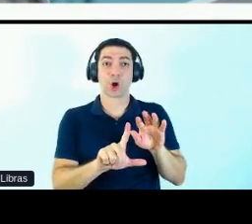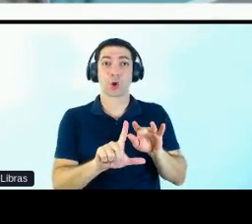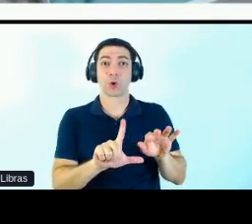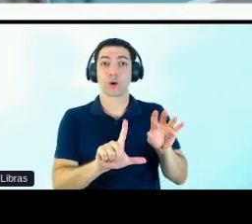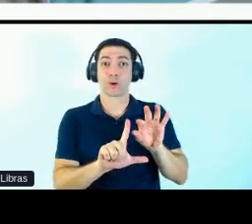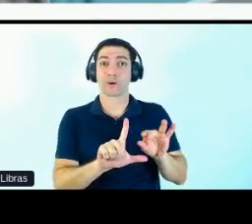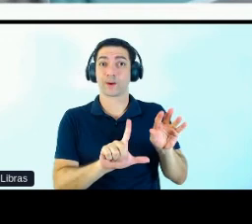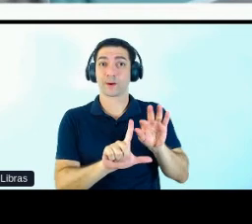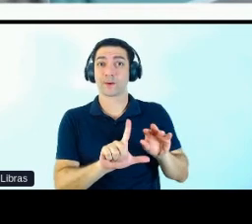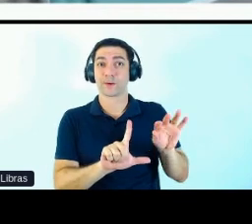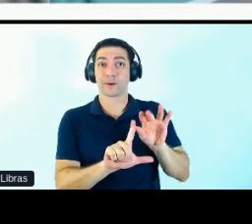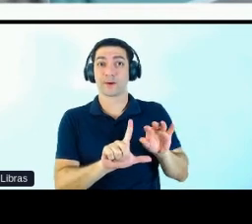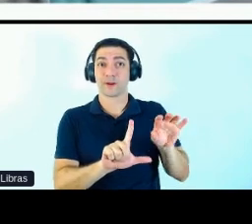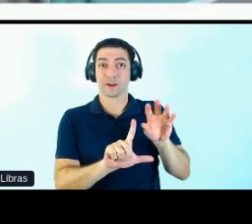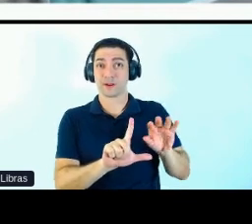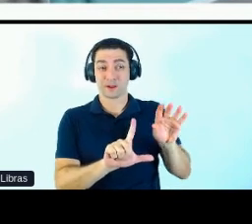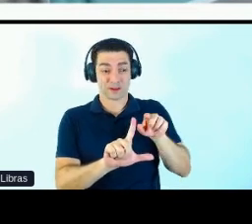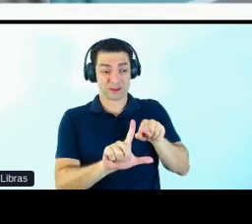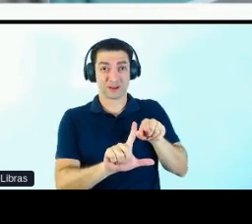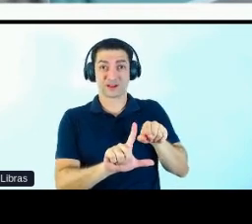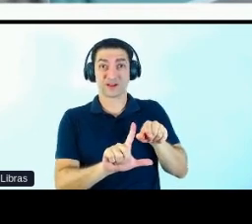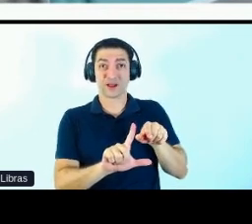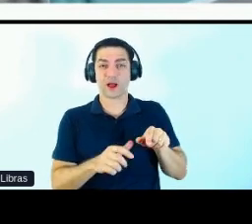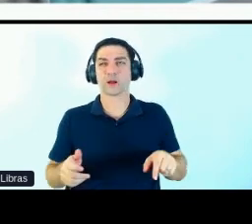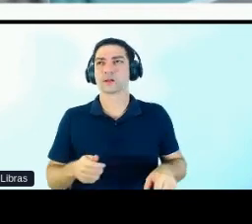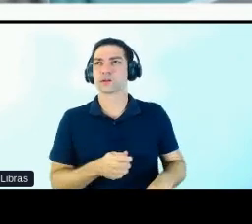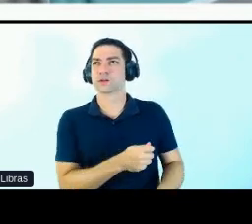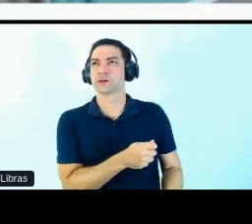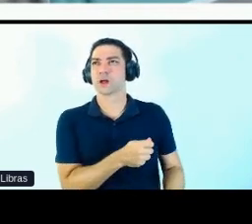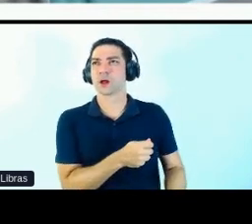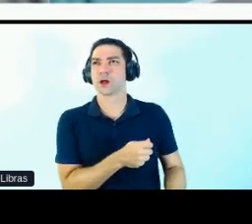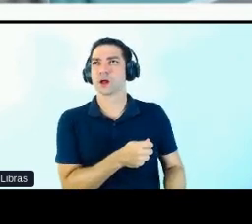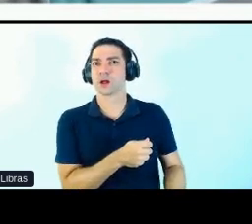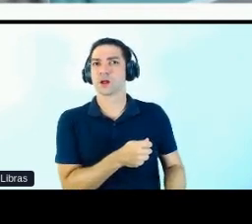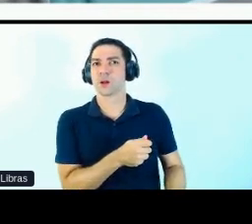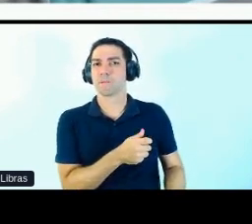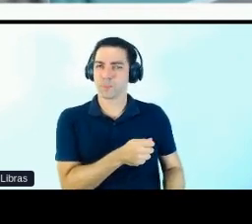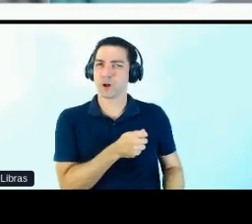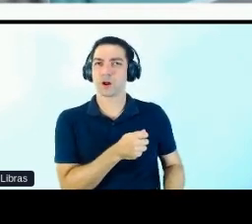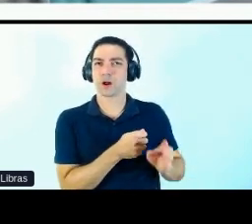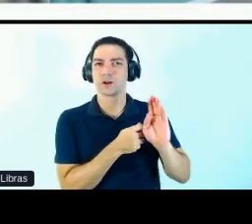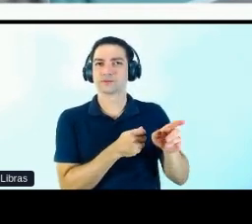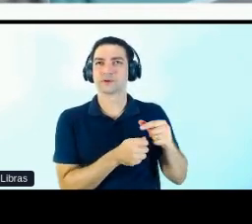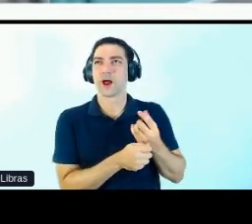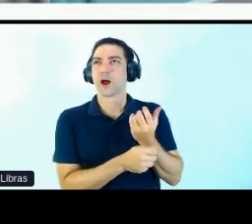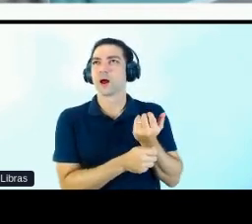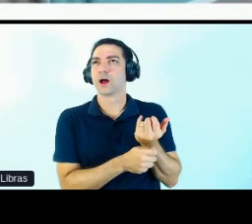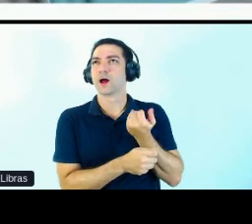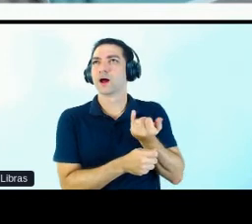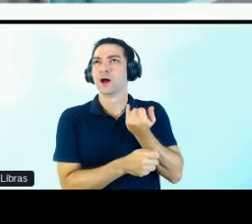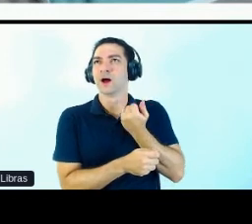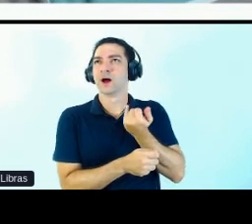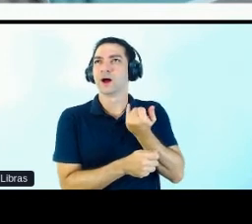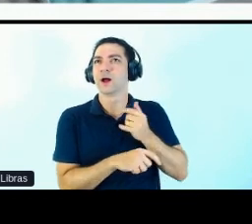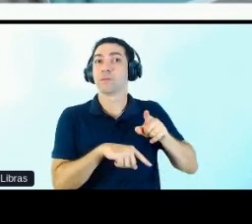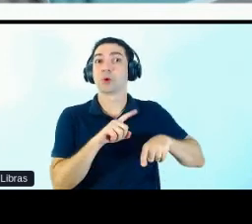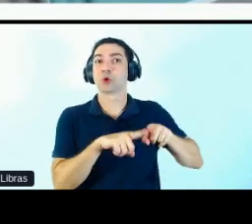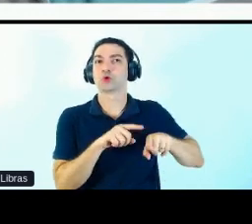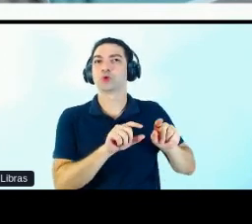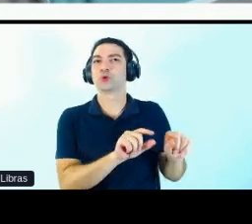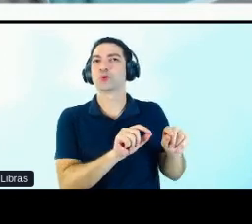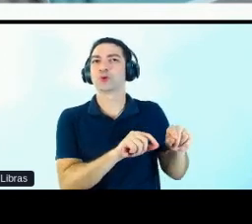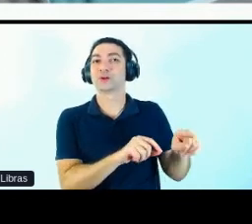de alguma forma, assim, para dar mais independência, né, à pessoa com deficiência